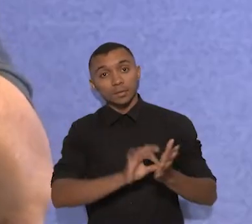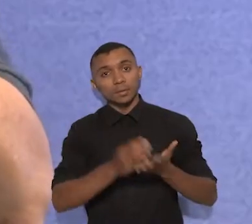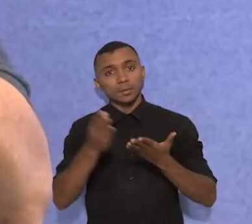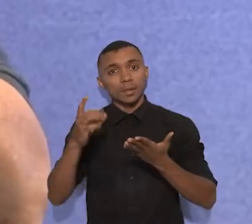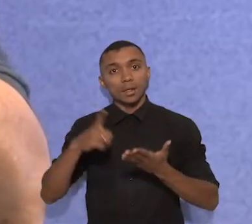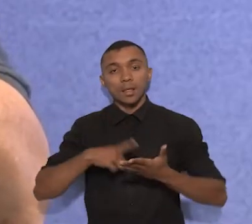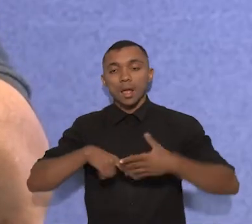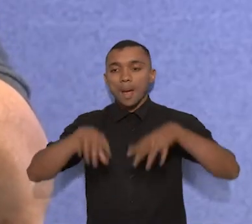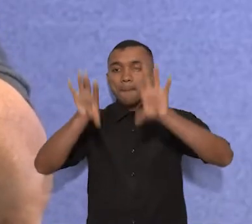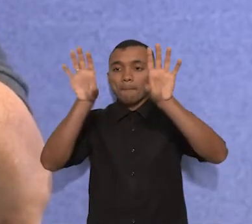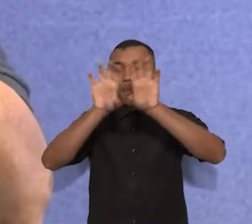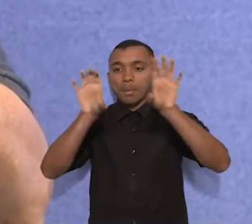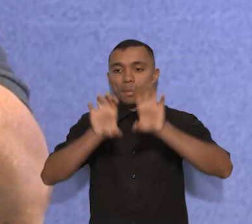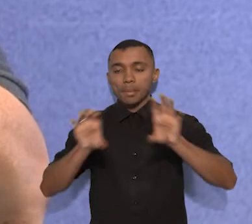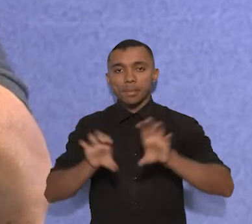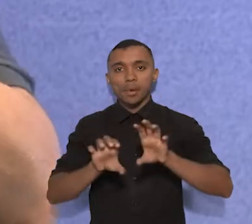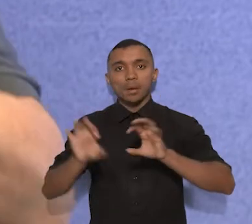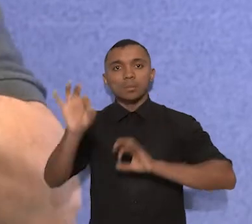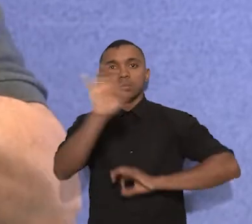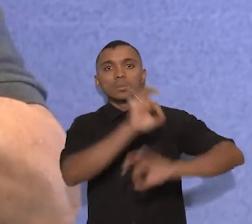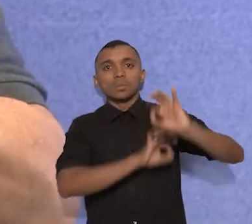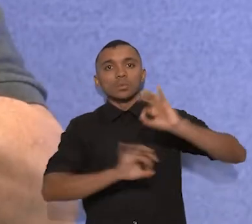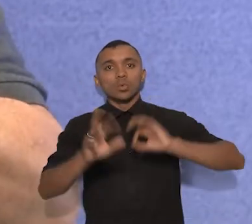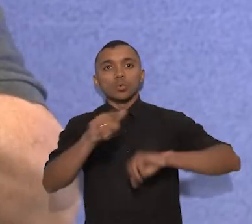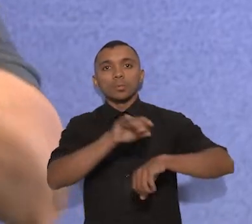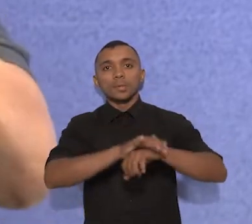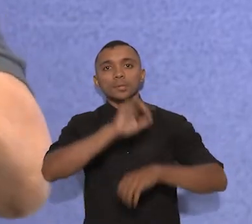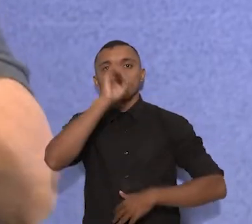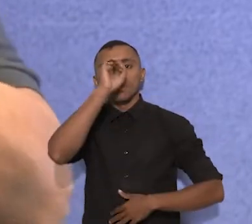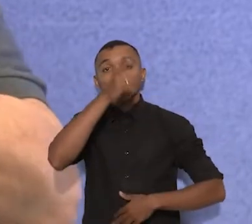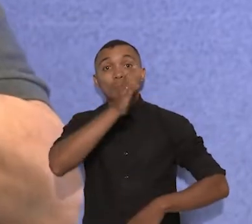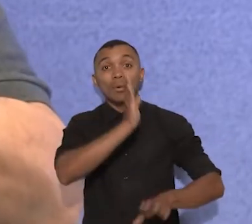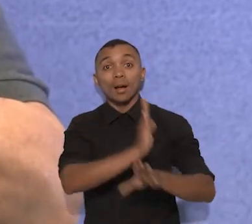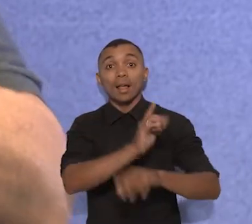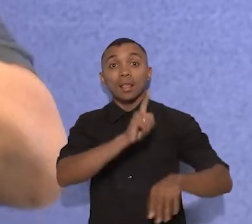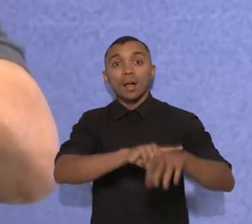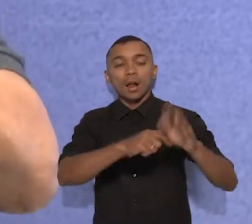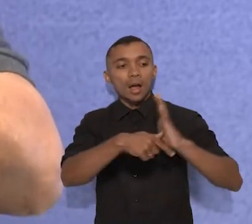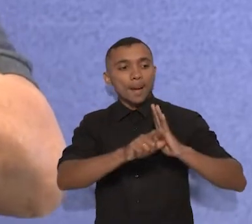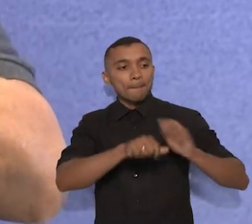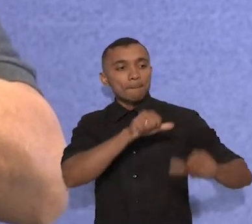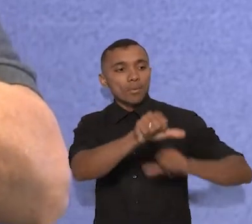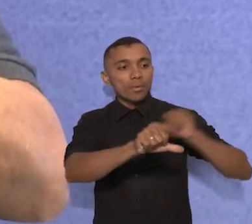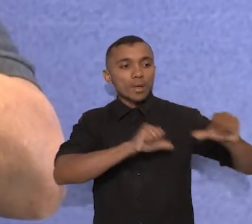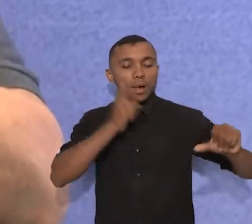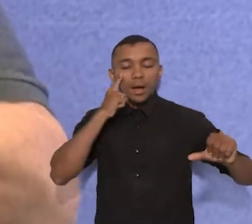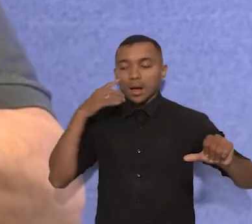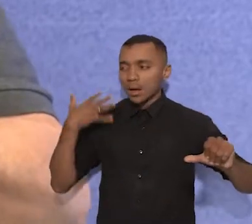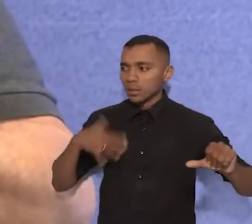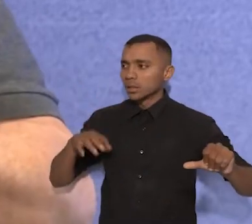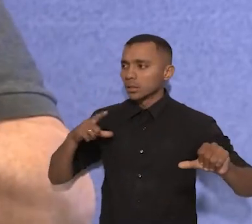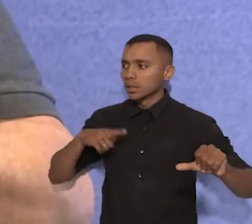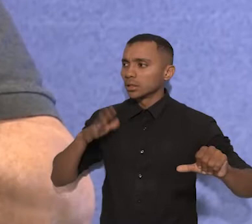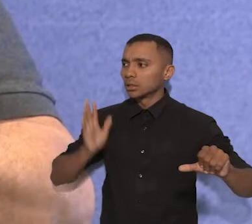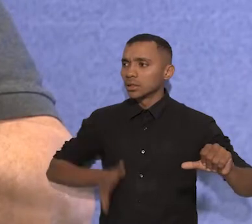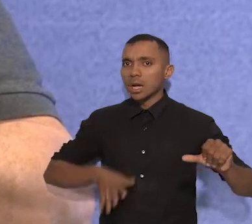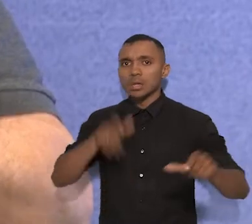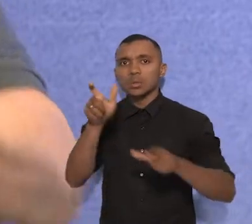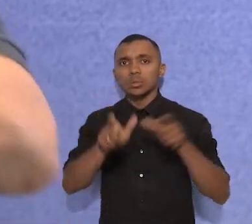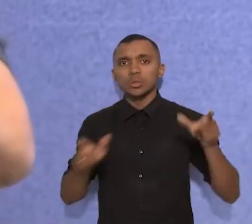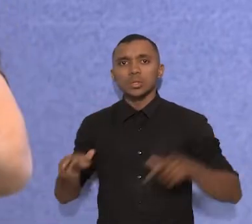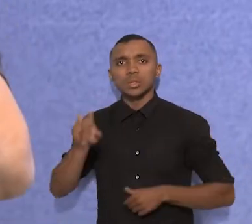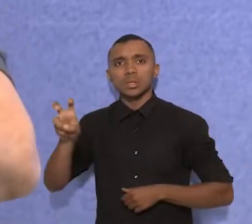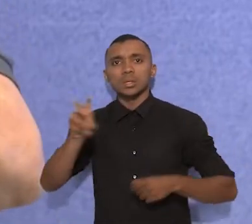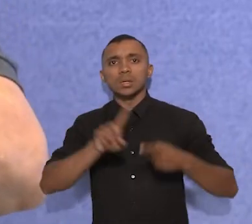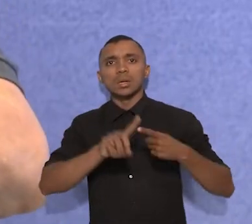um time à disposição dele e um banco, que na hora que precisar mudar, ele olha para trás e ele vê, rapaz, eu tenho o Silvio Romero para botar aí, eu